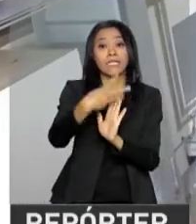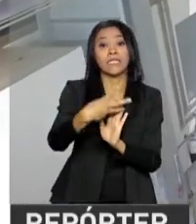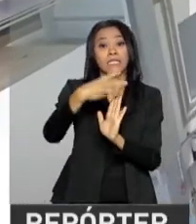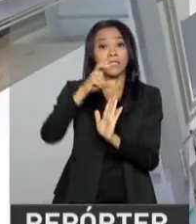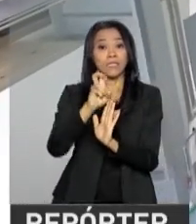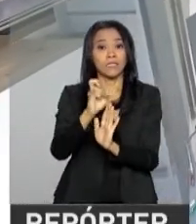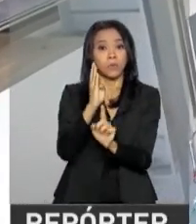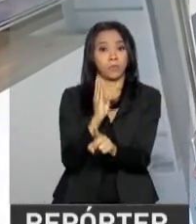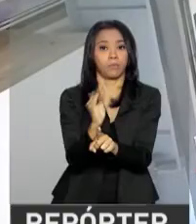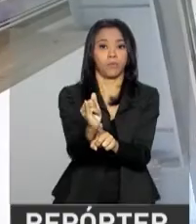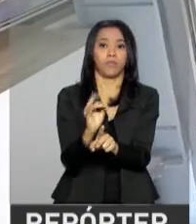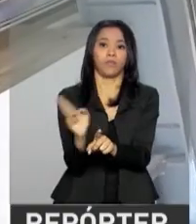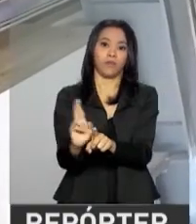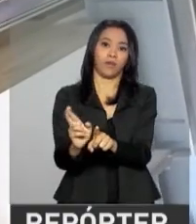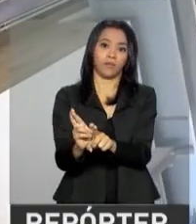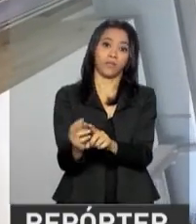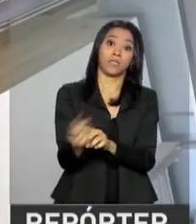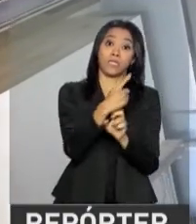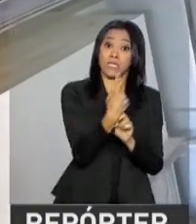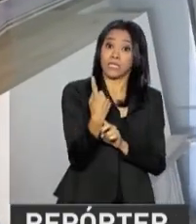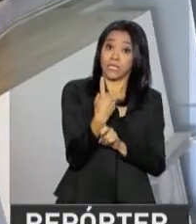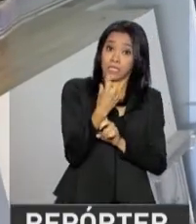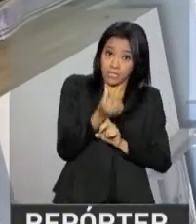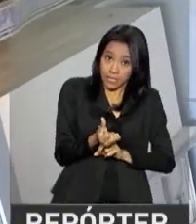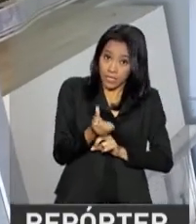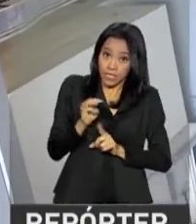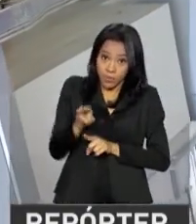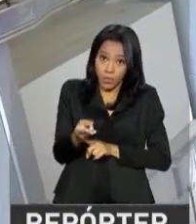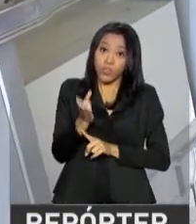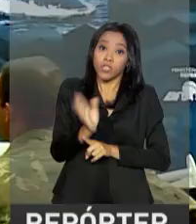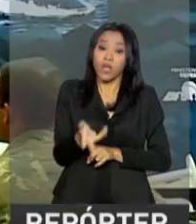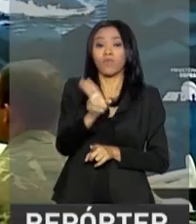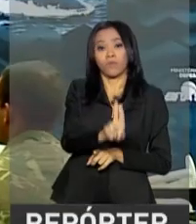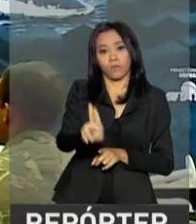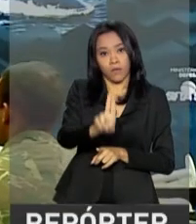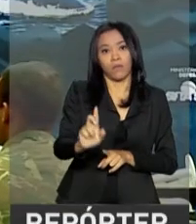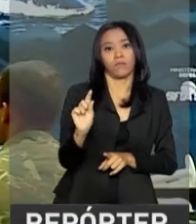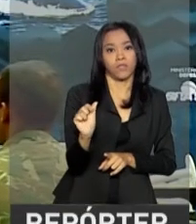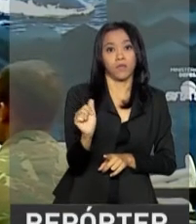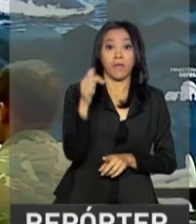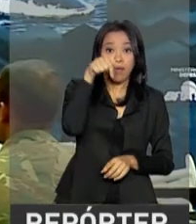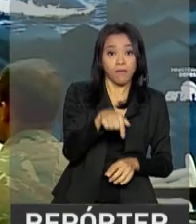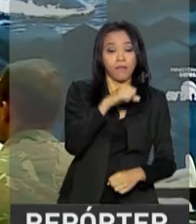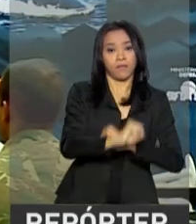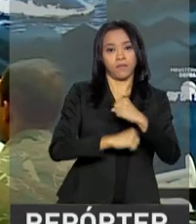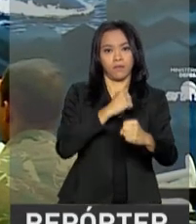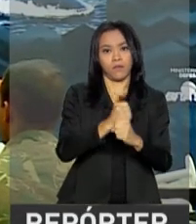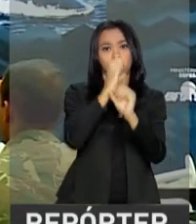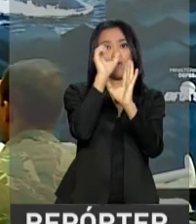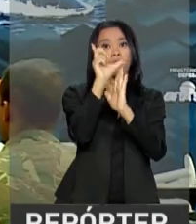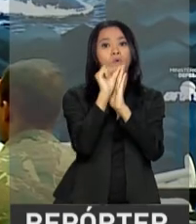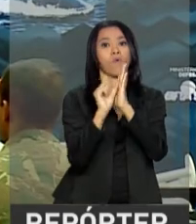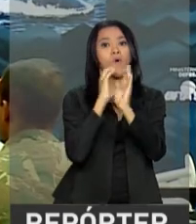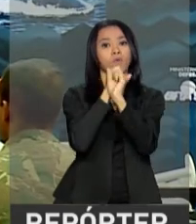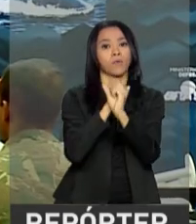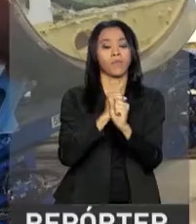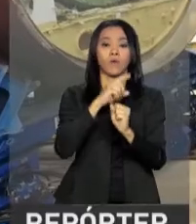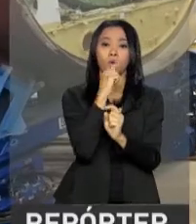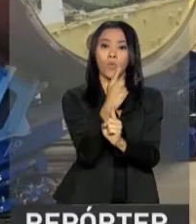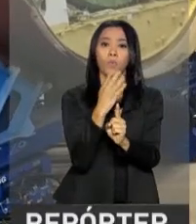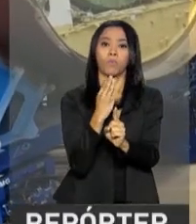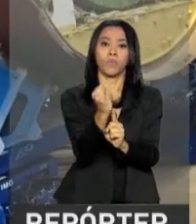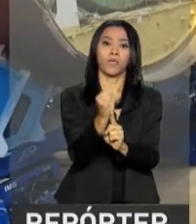de reais, dos quais 16 bilhões já foram executados. Só neste ano, o orçamento é de 1 bilhão